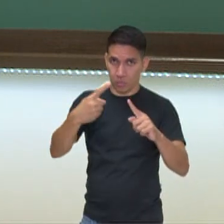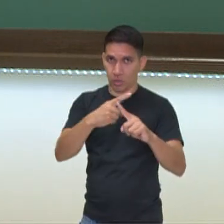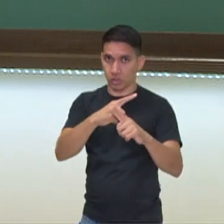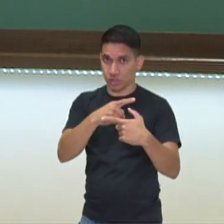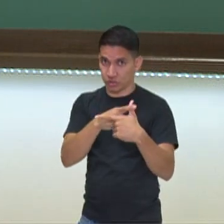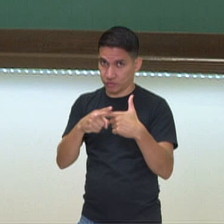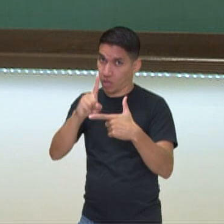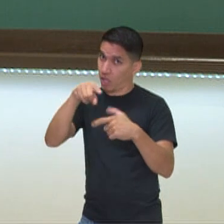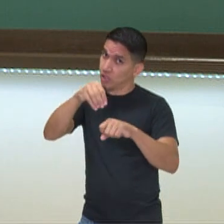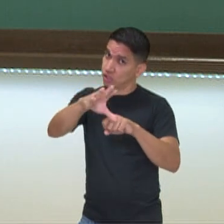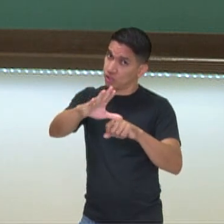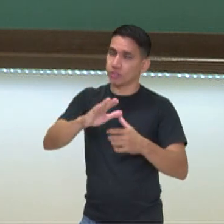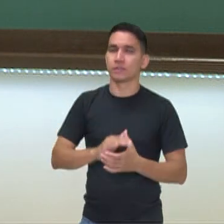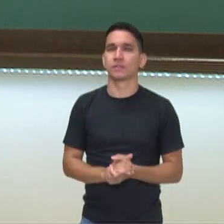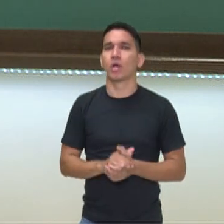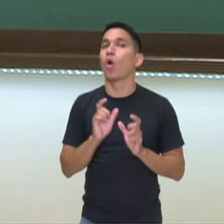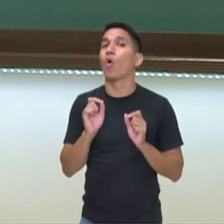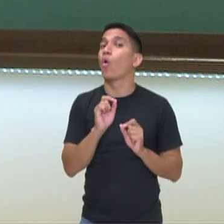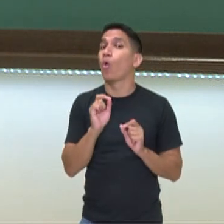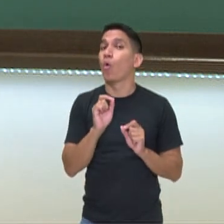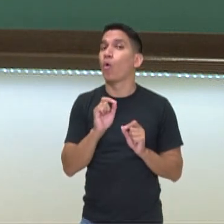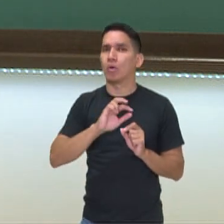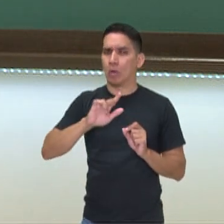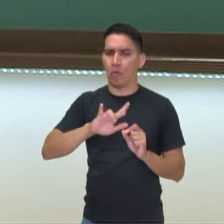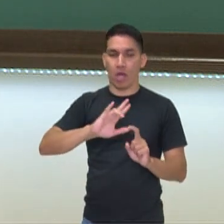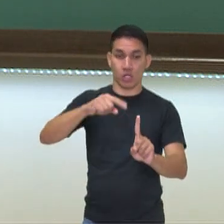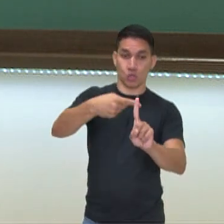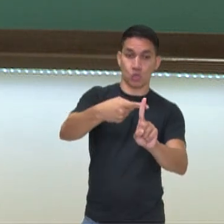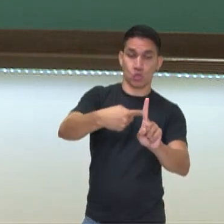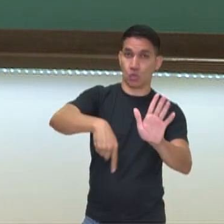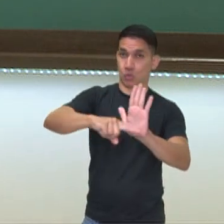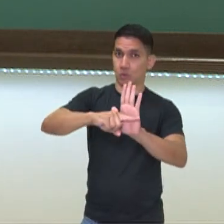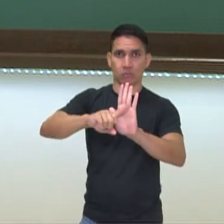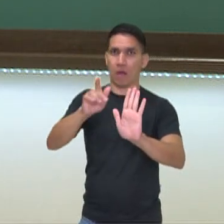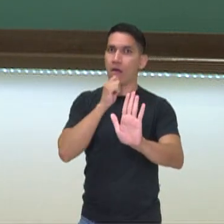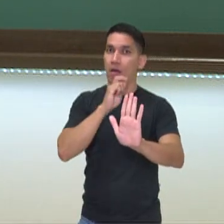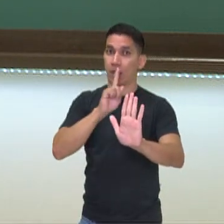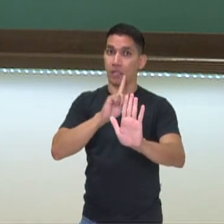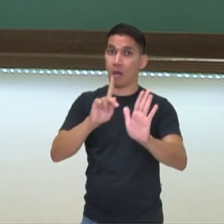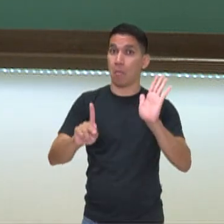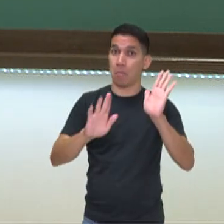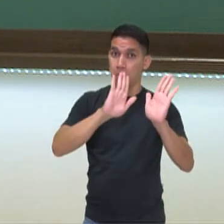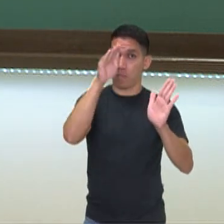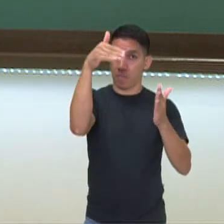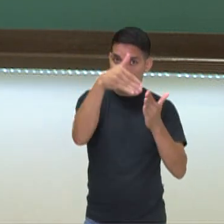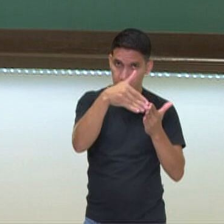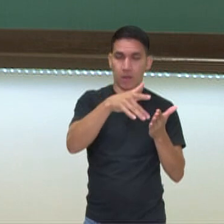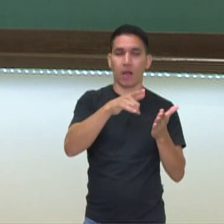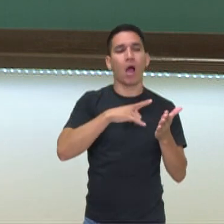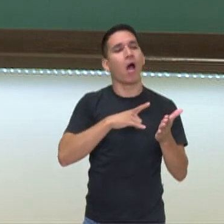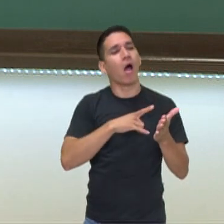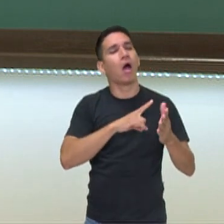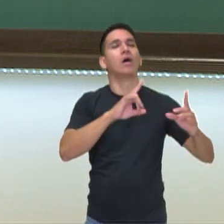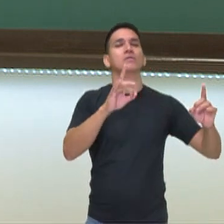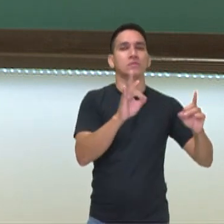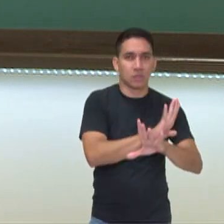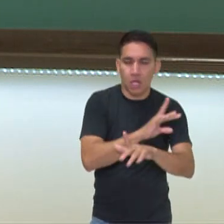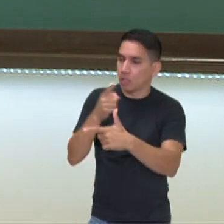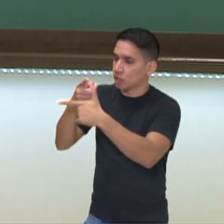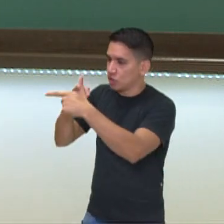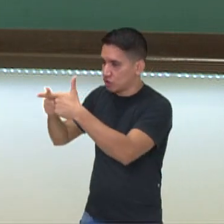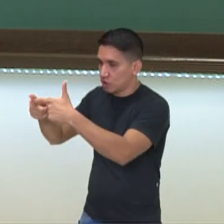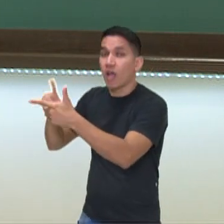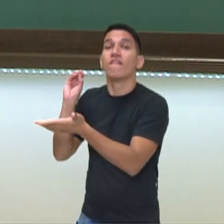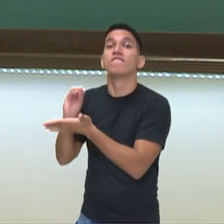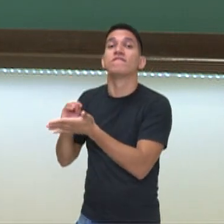é uma dica, né? Não fui para a soma nem para a subtração. Feita a divisão, daí eu vou resolver o que está faltando. O que